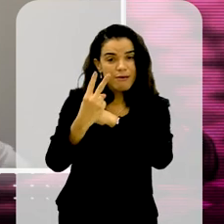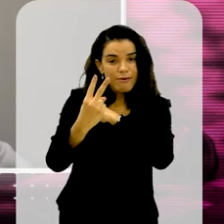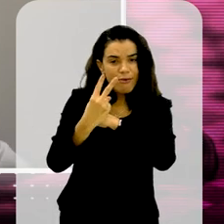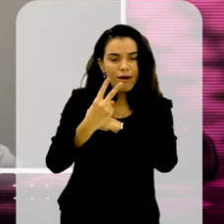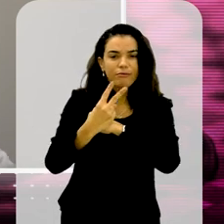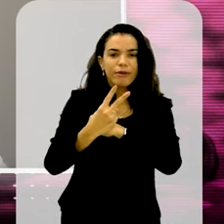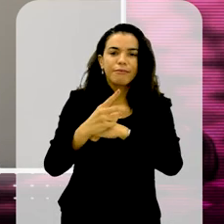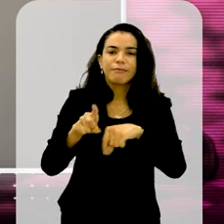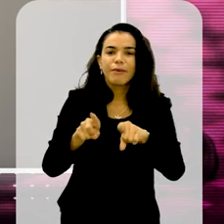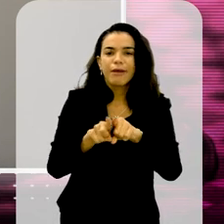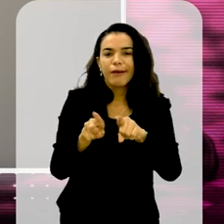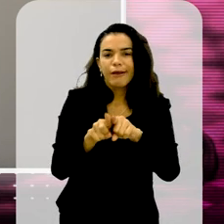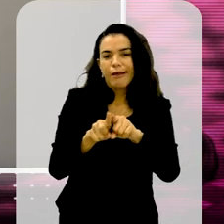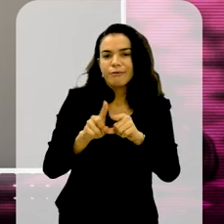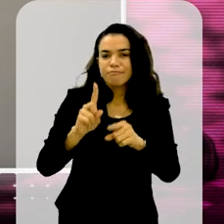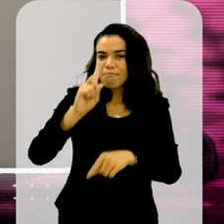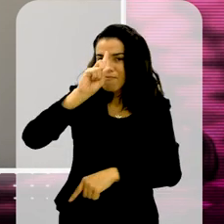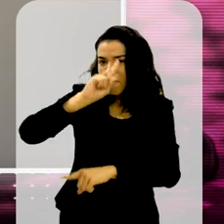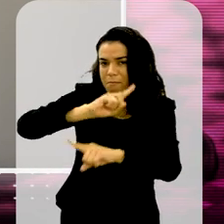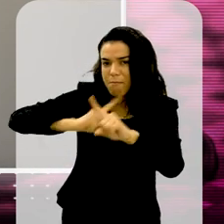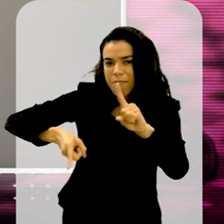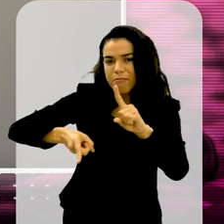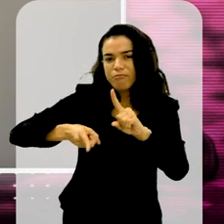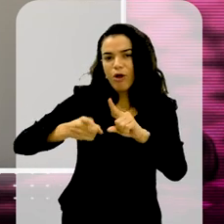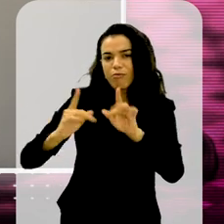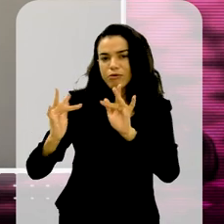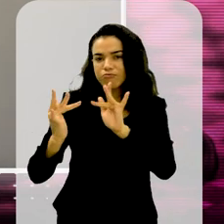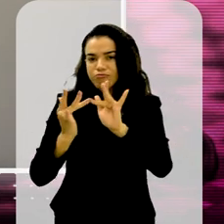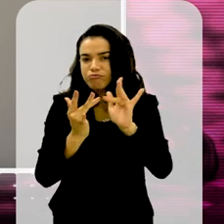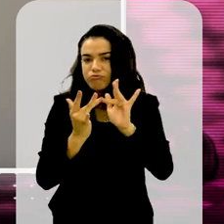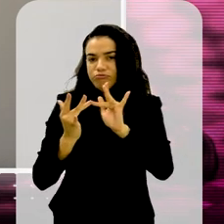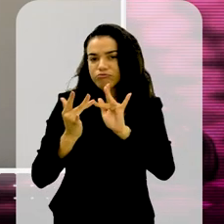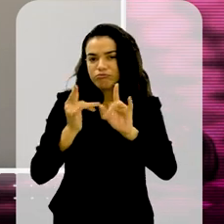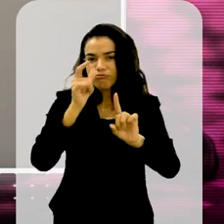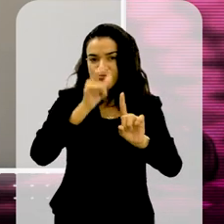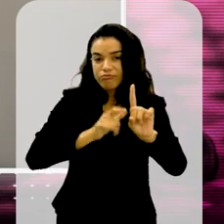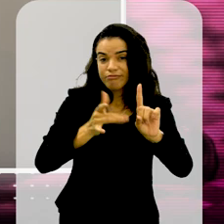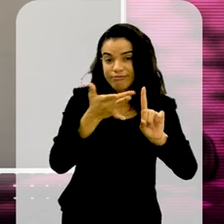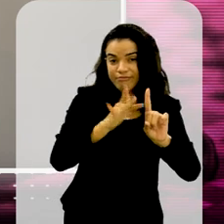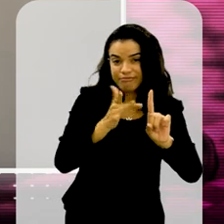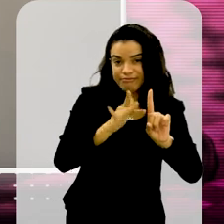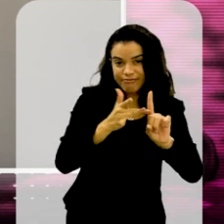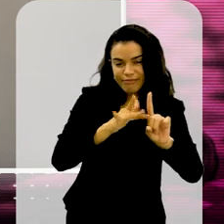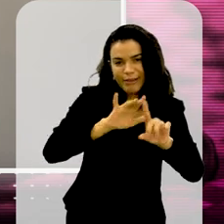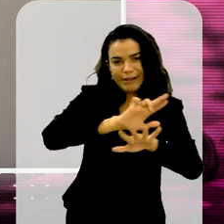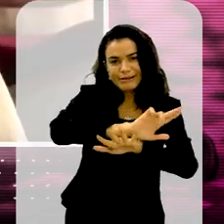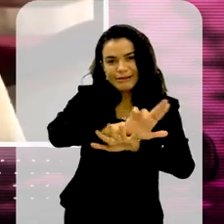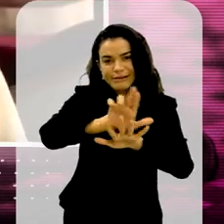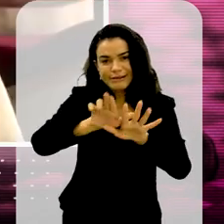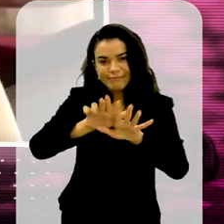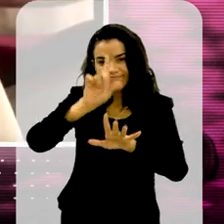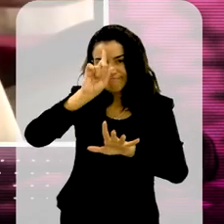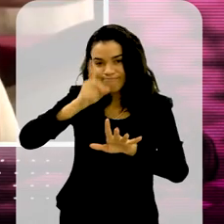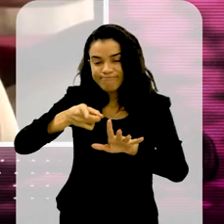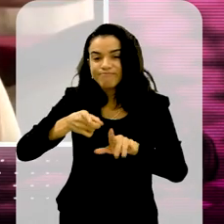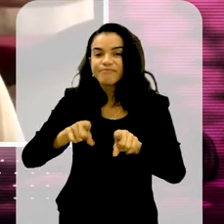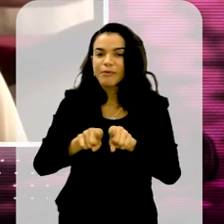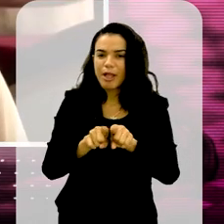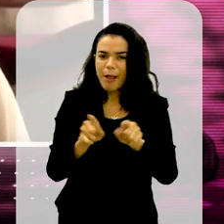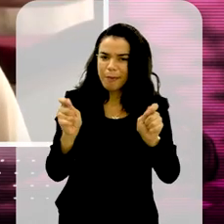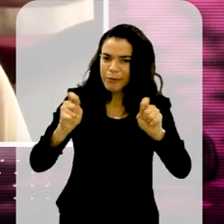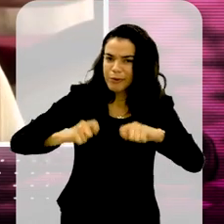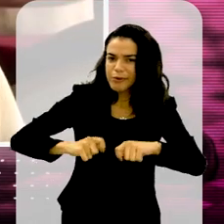uma restritiva de manter contato com essa vítima, e entre diversas outras cautelares. Então, é